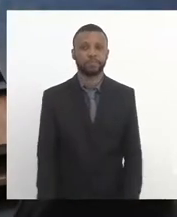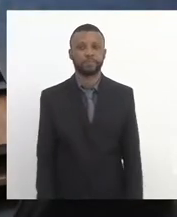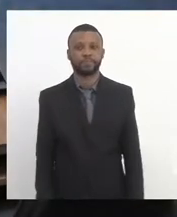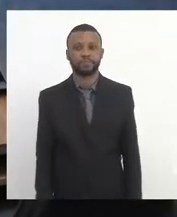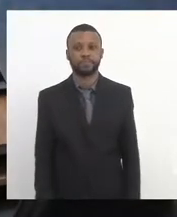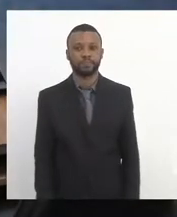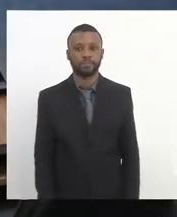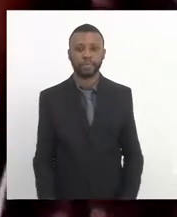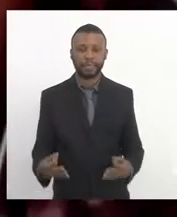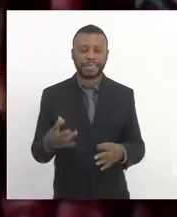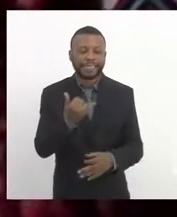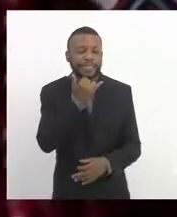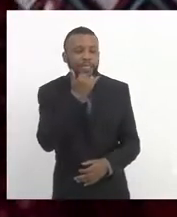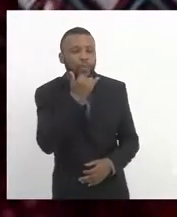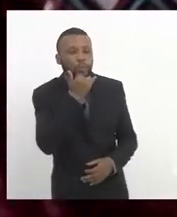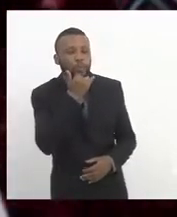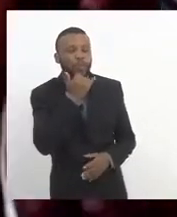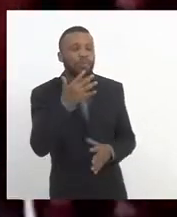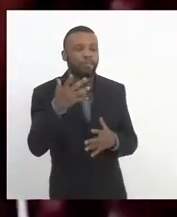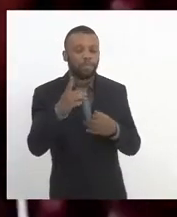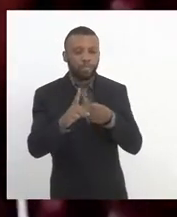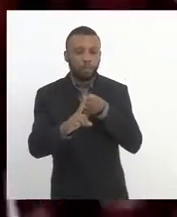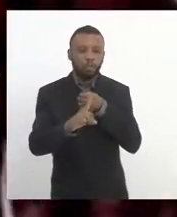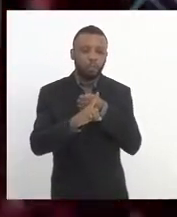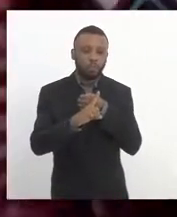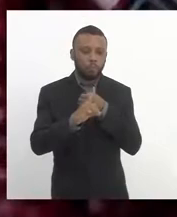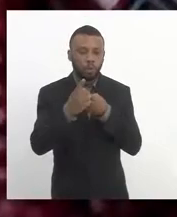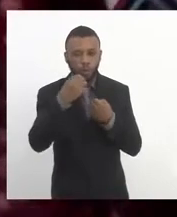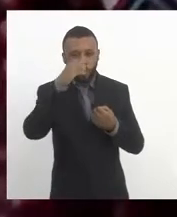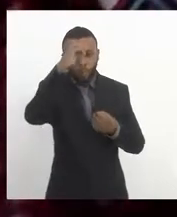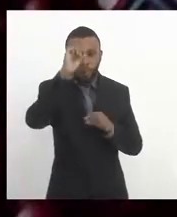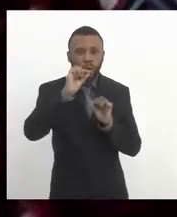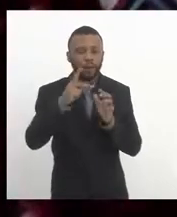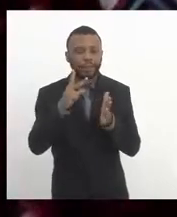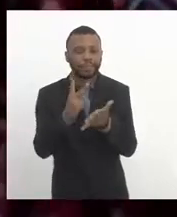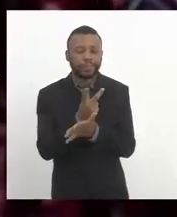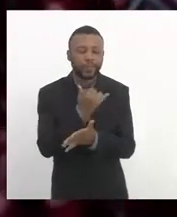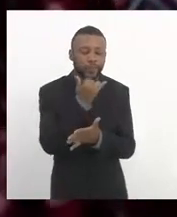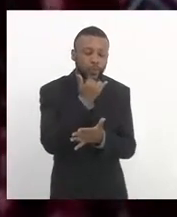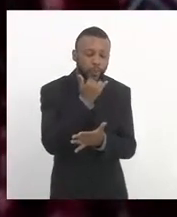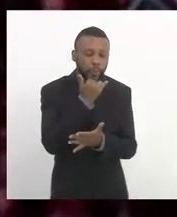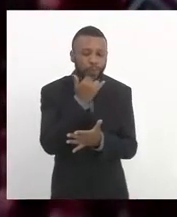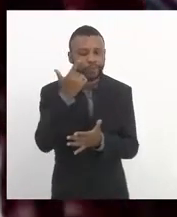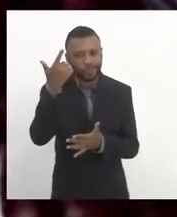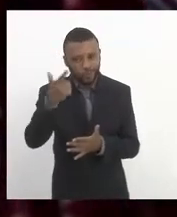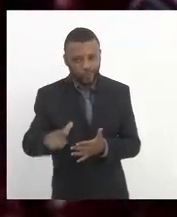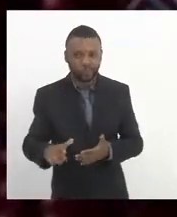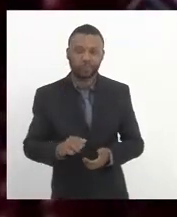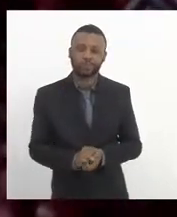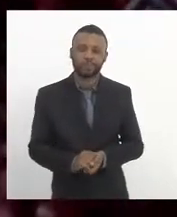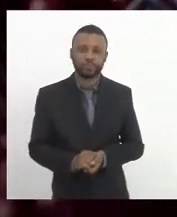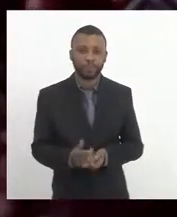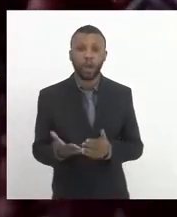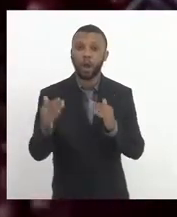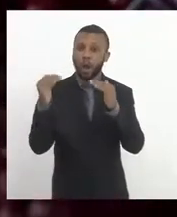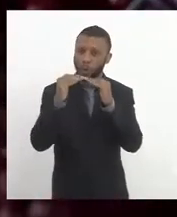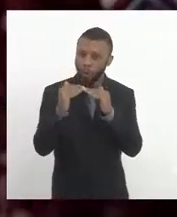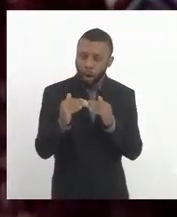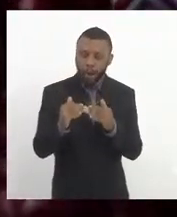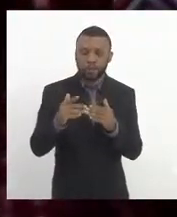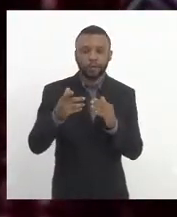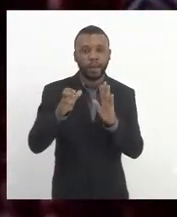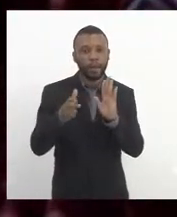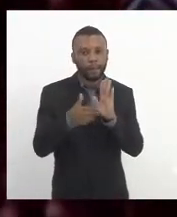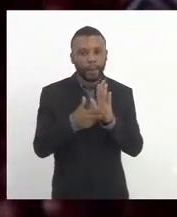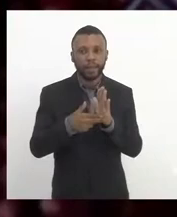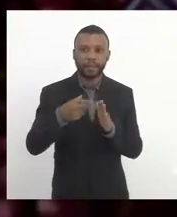Aí. Desculpa, presidente, estava ativado, não sei o que houve aqui. Ah, fechou, perdão, vou retomar. Favorável às emendas de número 1,